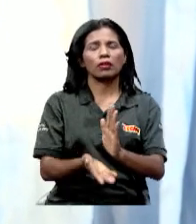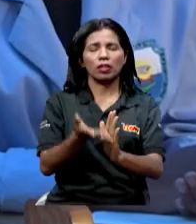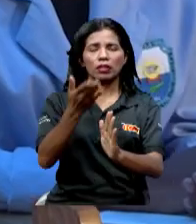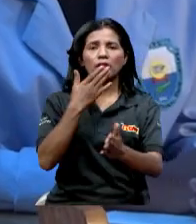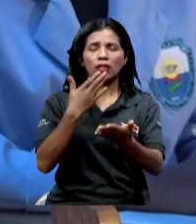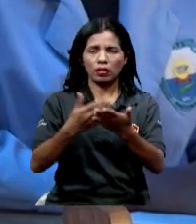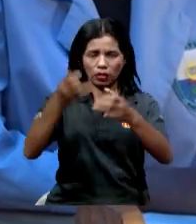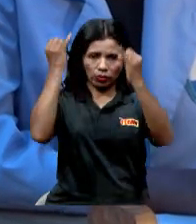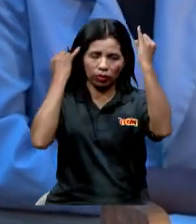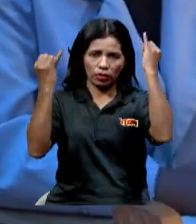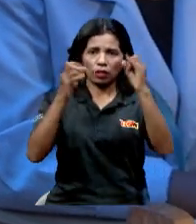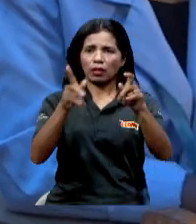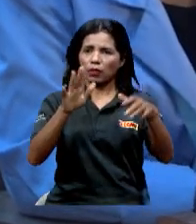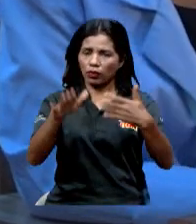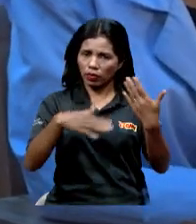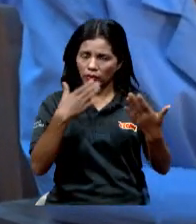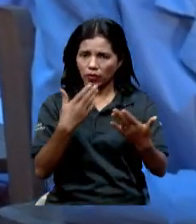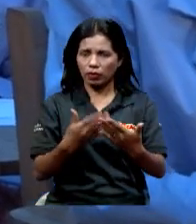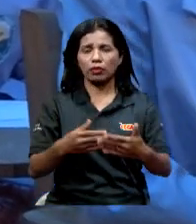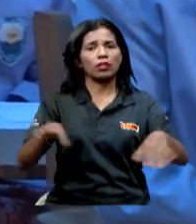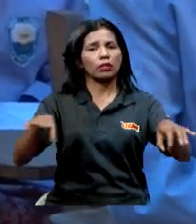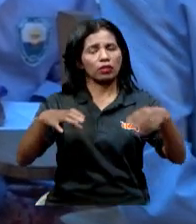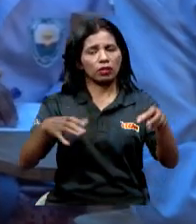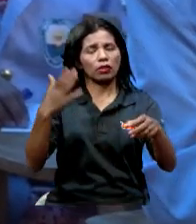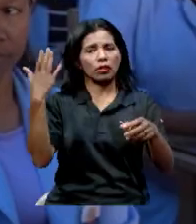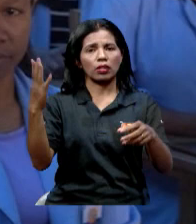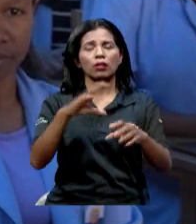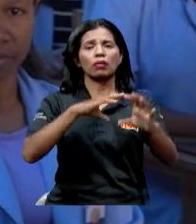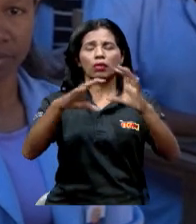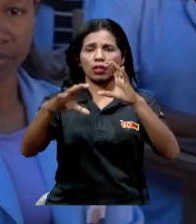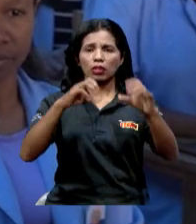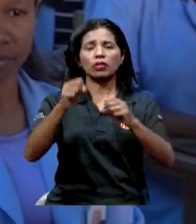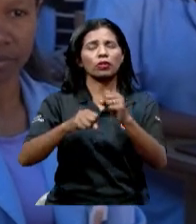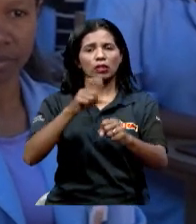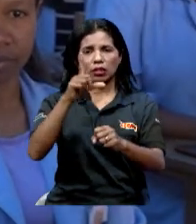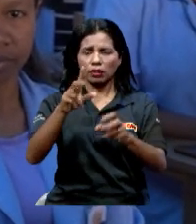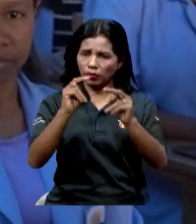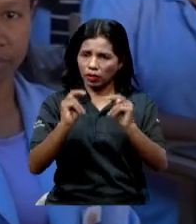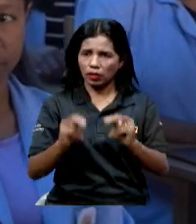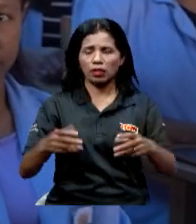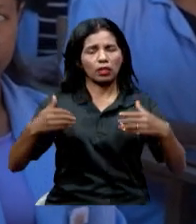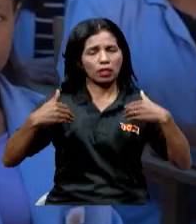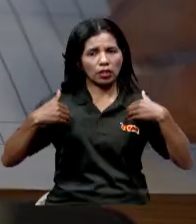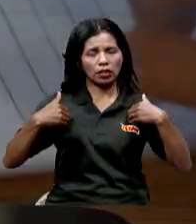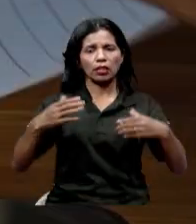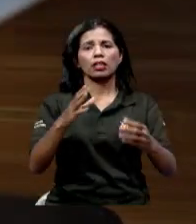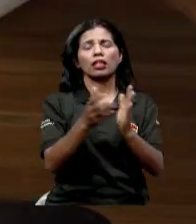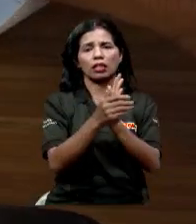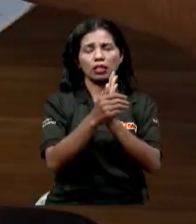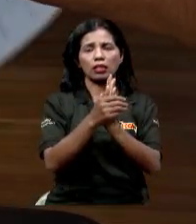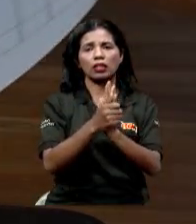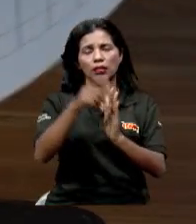de informação para a entidade CIRA, nebe serviço e a órgão de comunicação social, precisa e a capacidade nebe